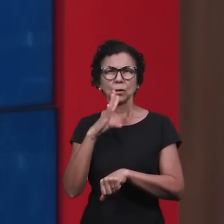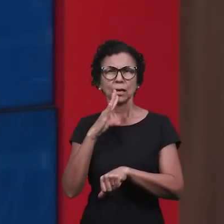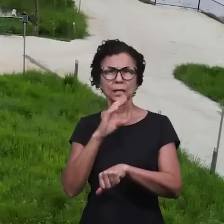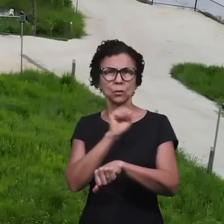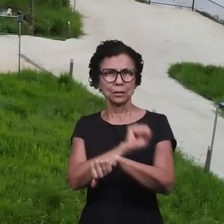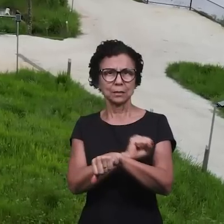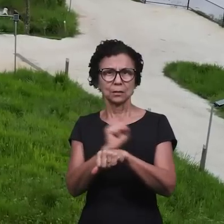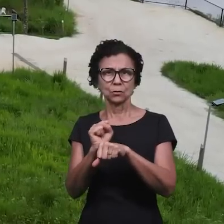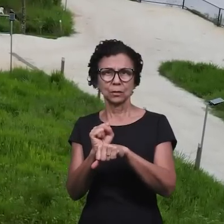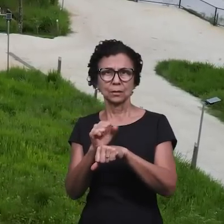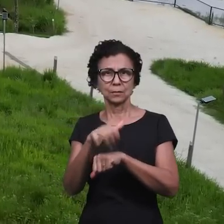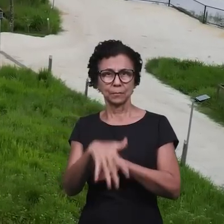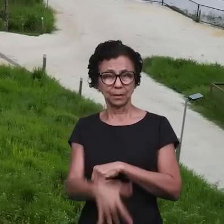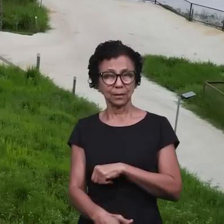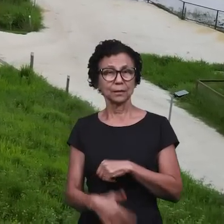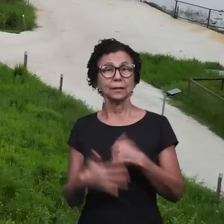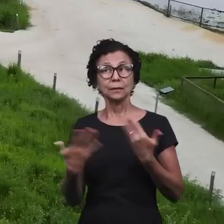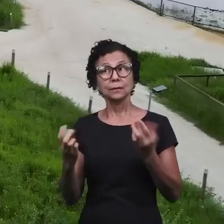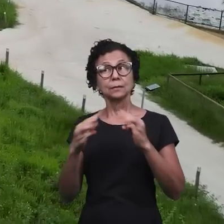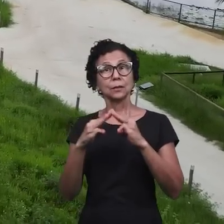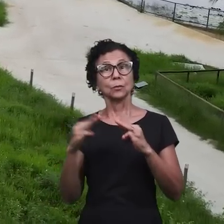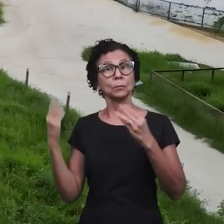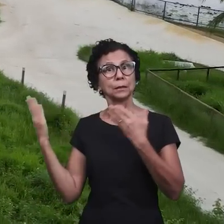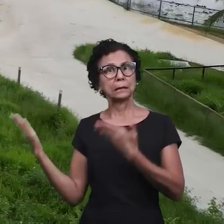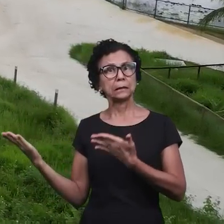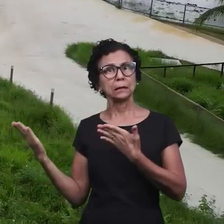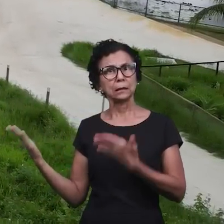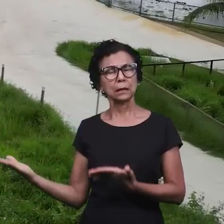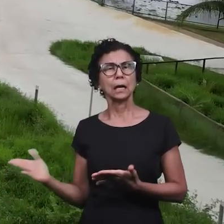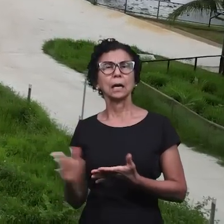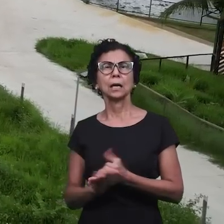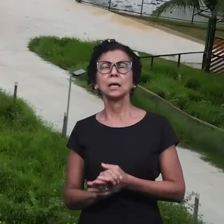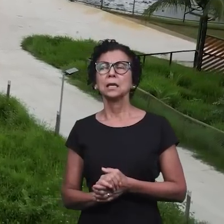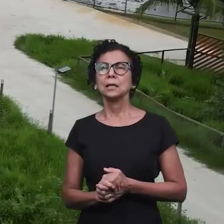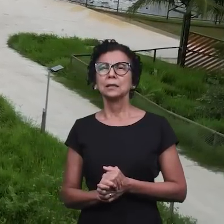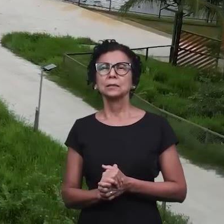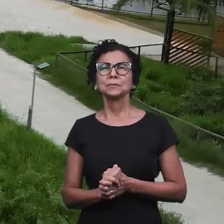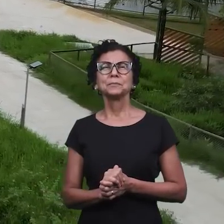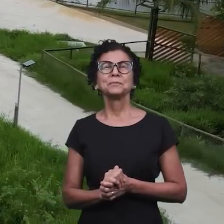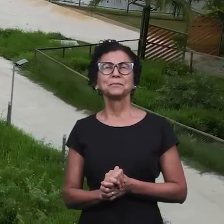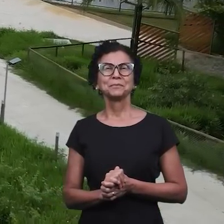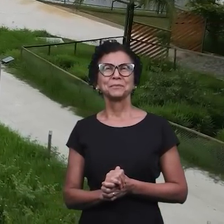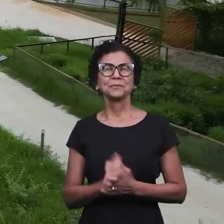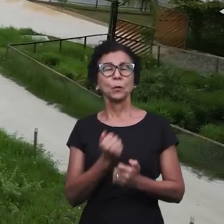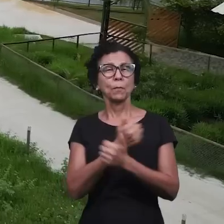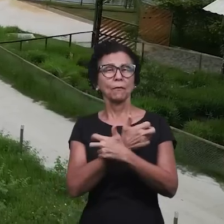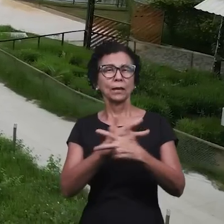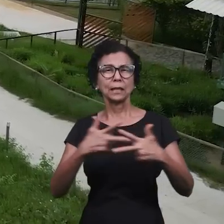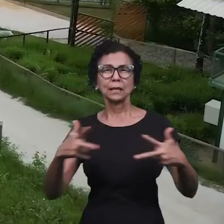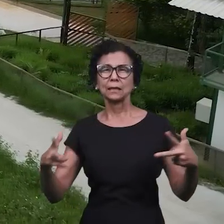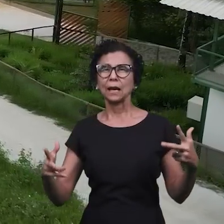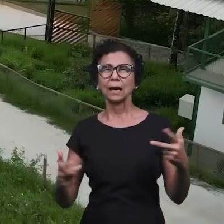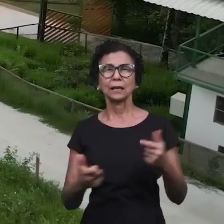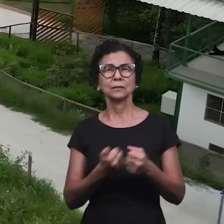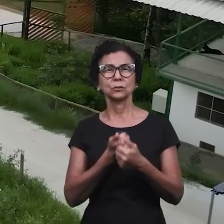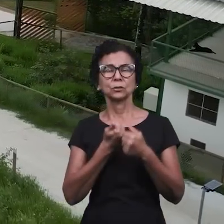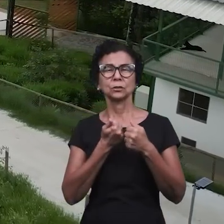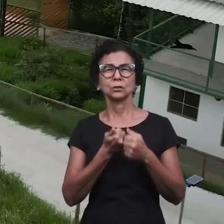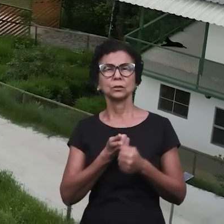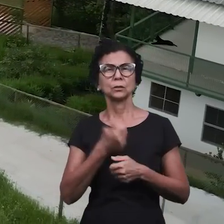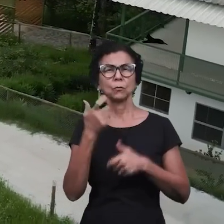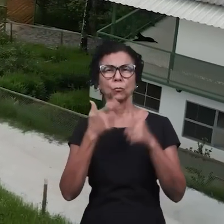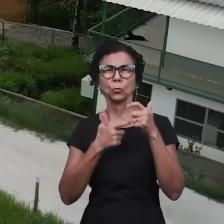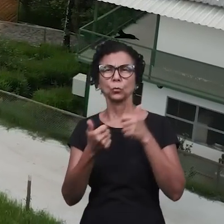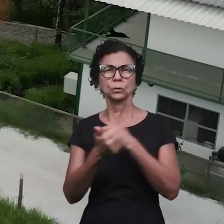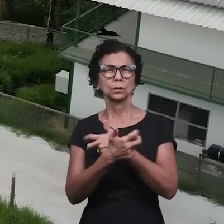sítio Esperança? Pois é o Manaim, uma unidade bastante produtiva da Igreja Cristã Maranata. Na última semana, os alunos